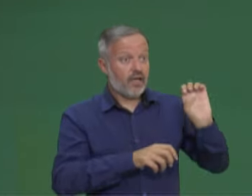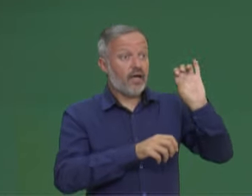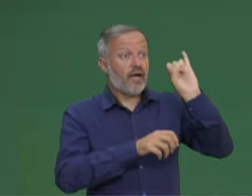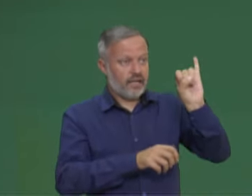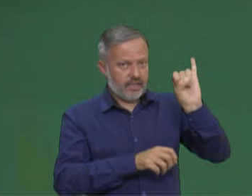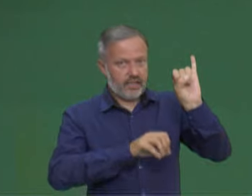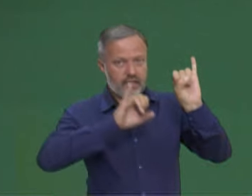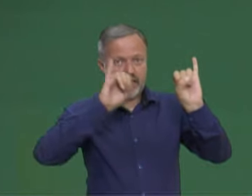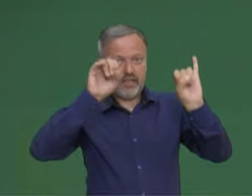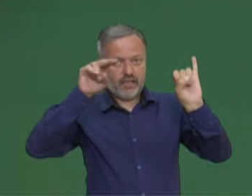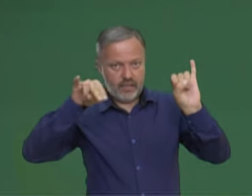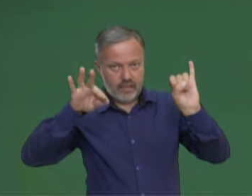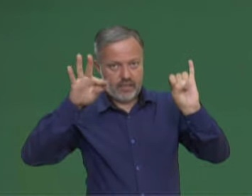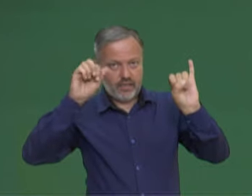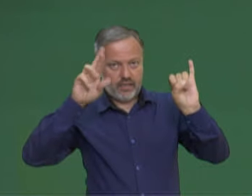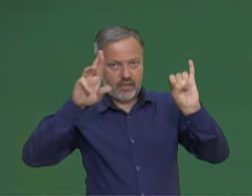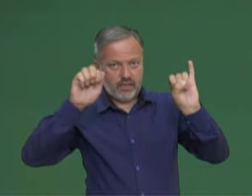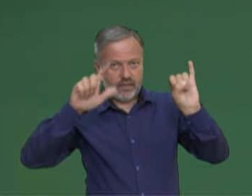de vocês.